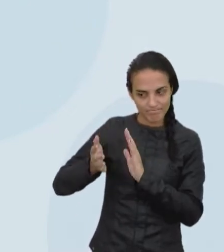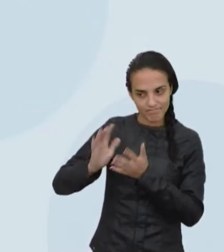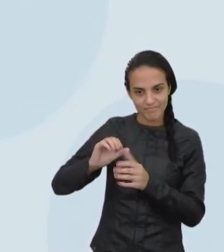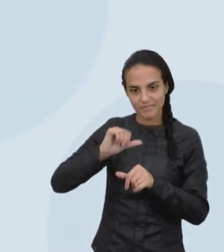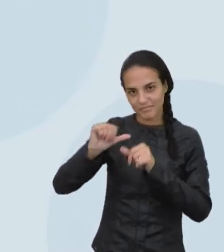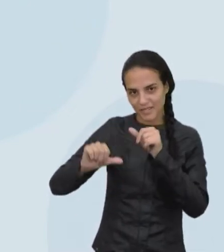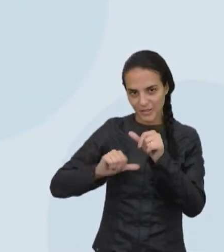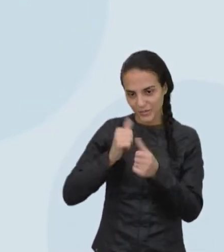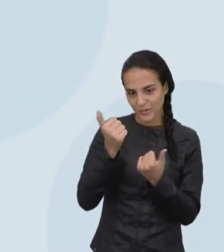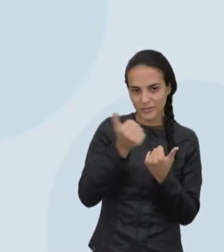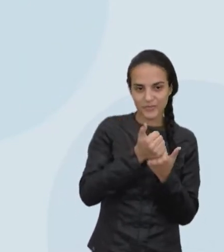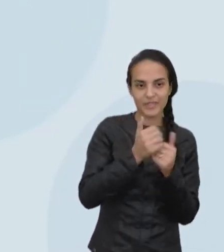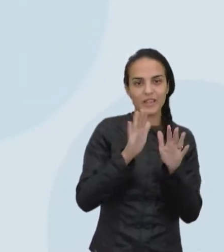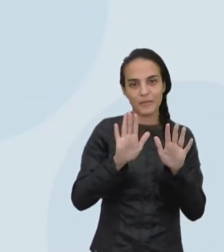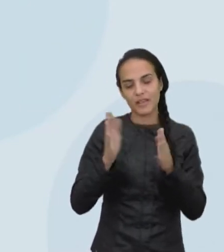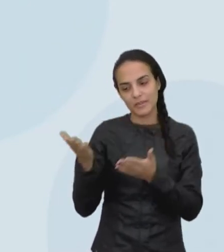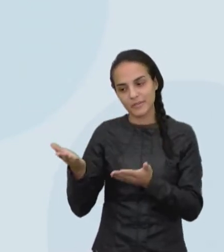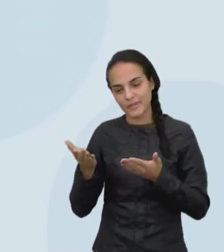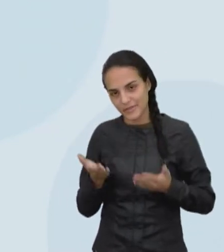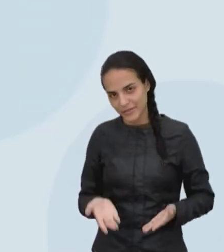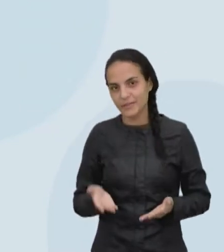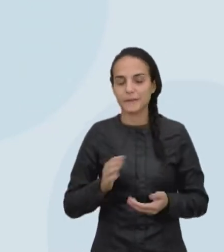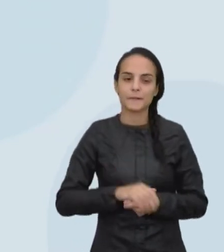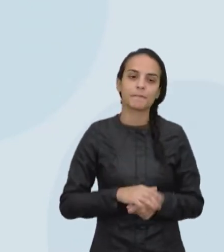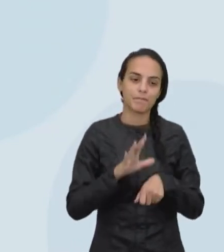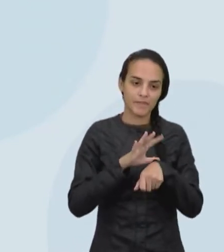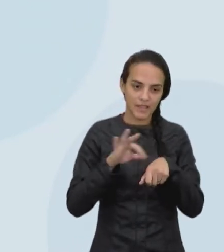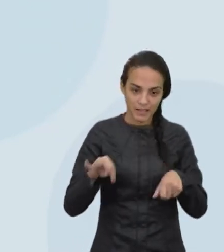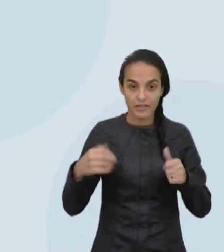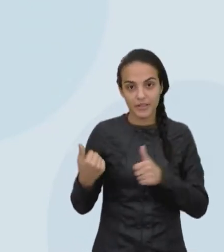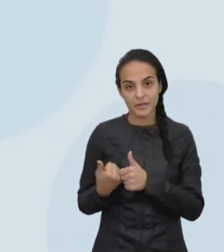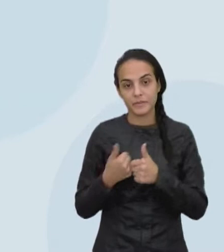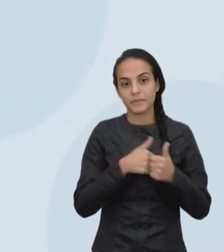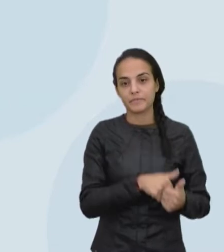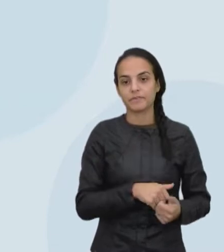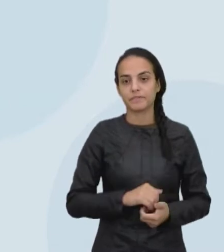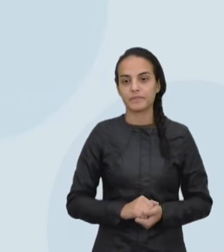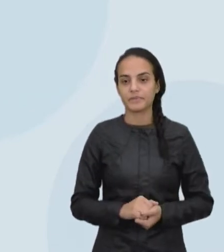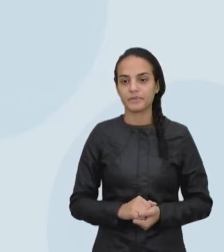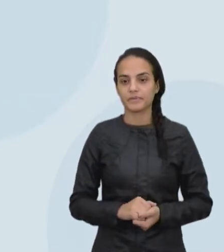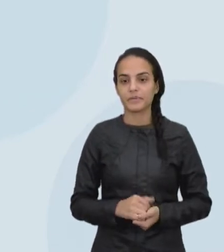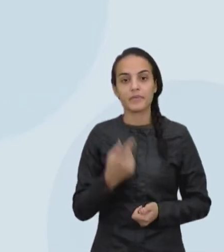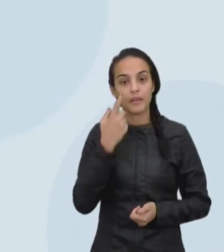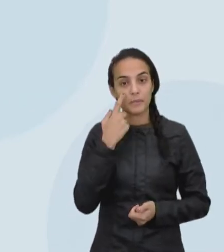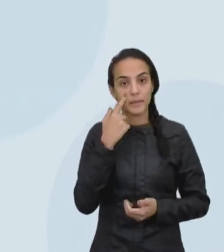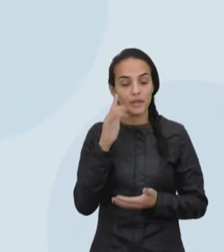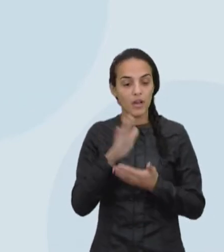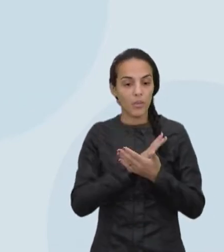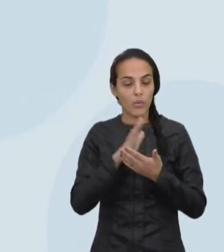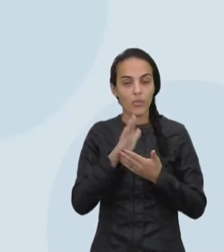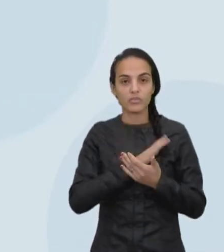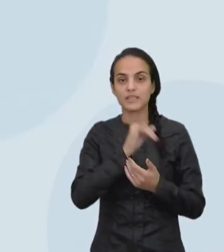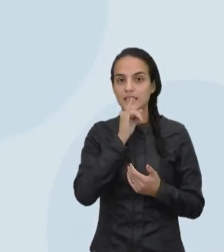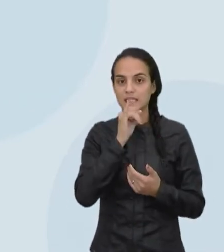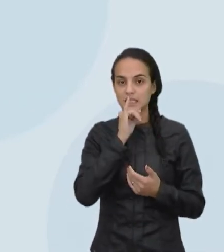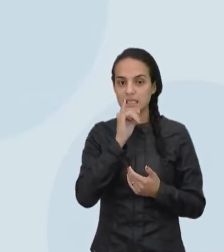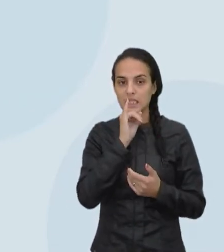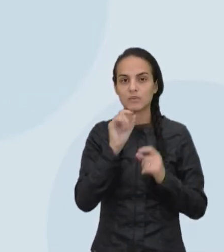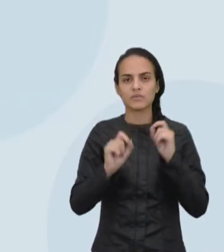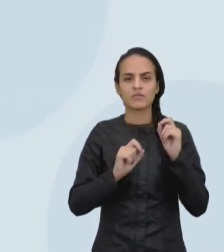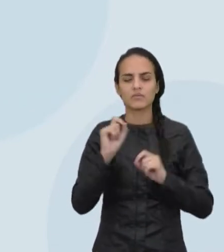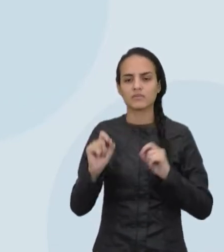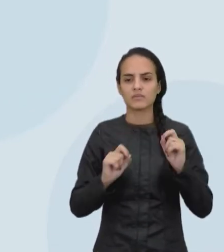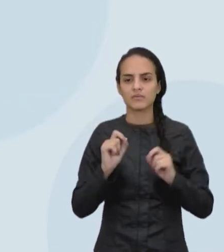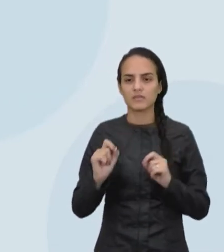troca, mas bem-vinda aí, Thalita, vamos acompanhando aqui com a gente, ó. Vamos dar alguns exemplos destes tipos